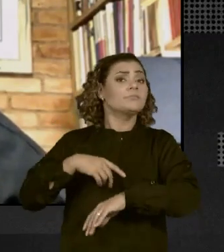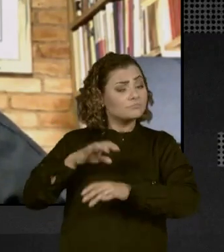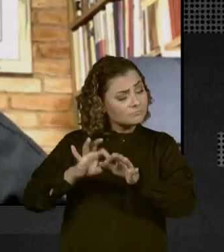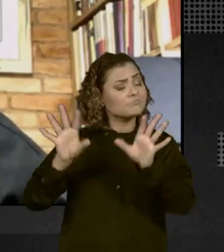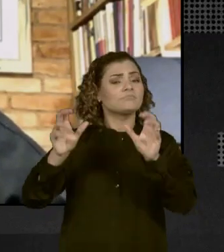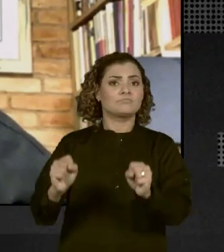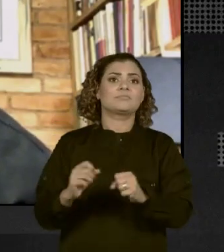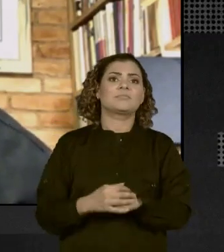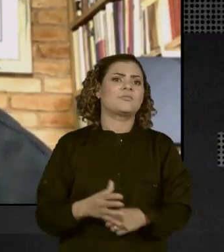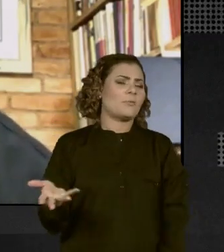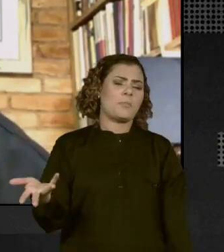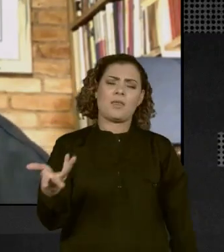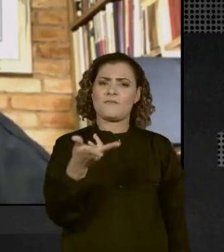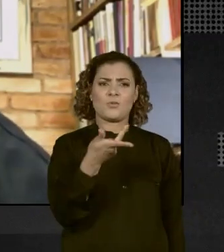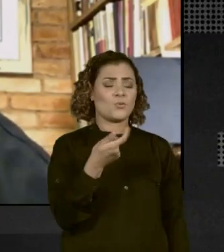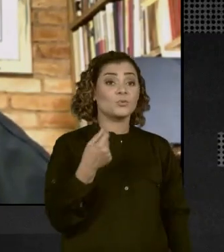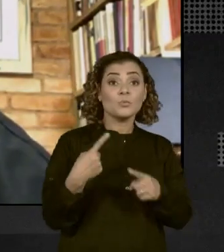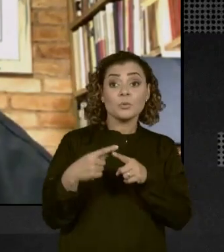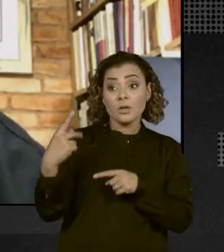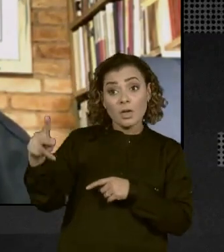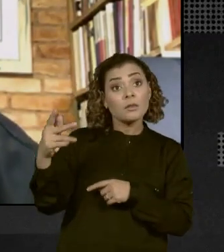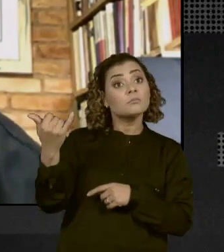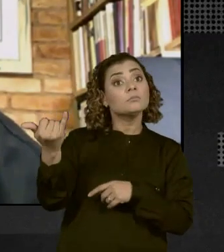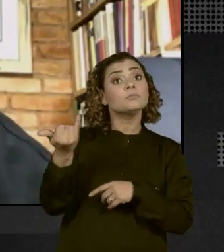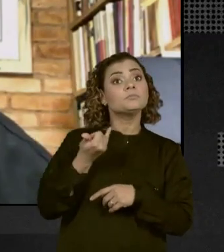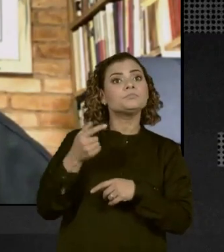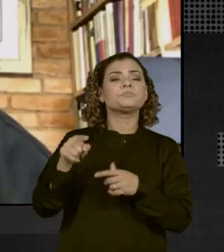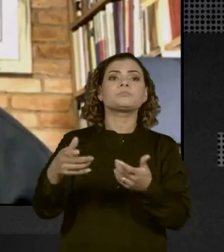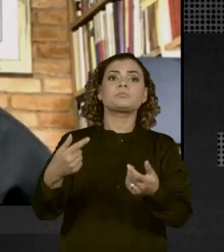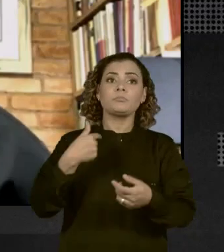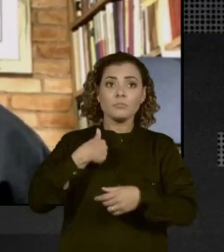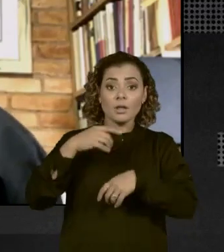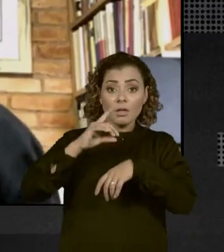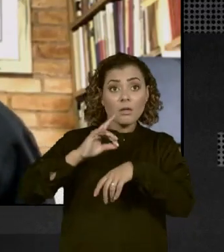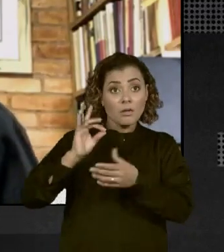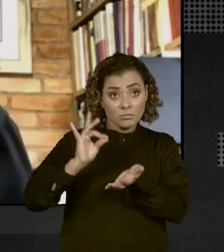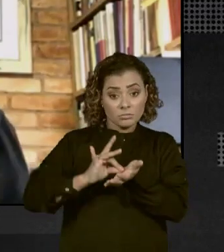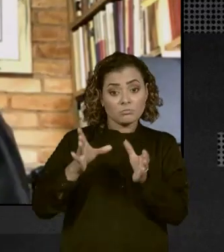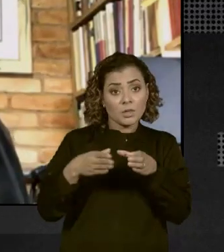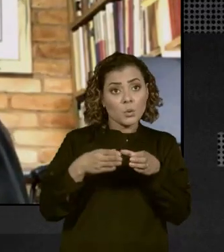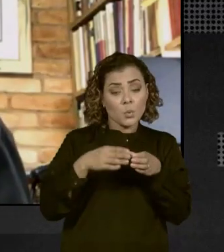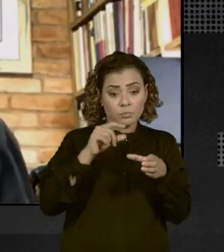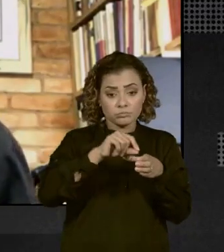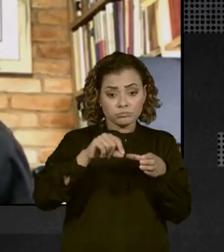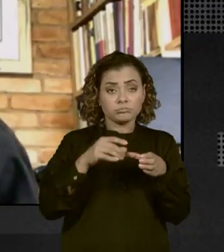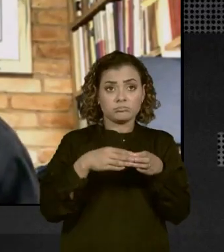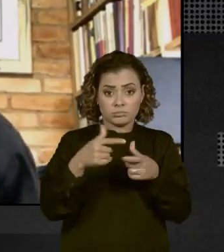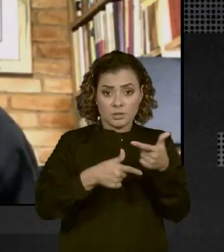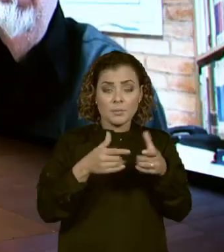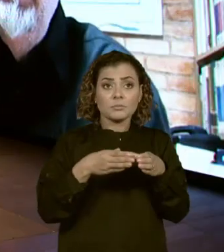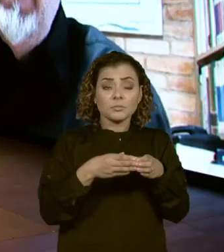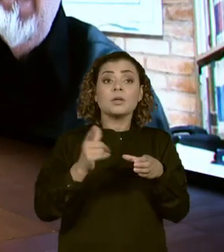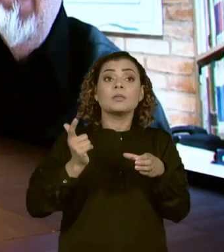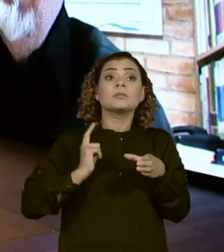muita alegria no coração, fazíamos a peça inteira para ele, quando ele